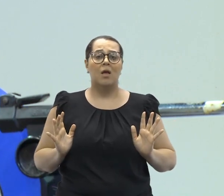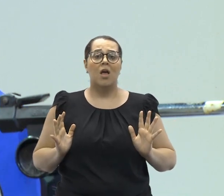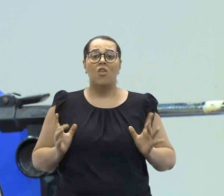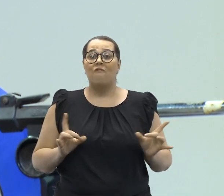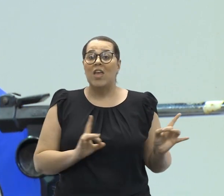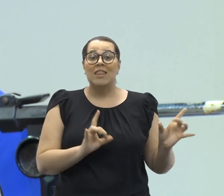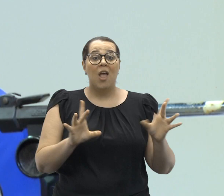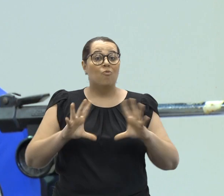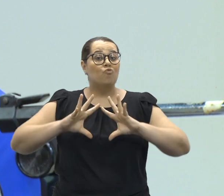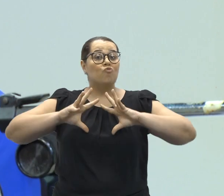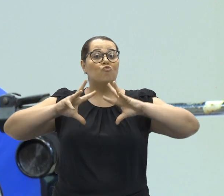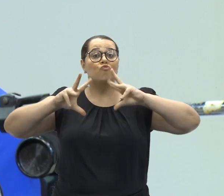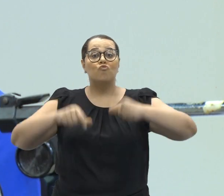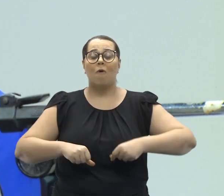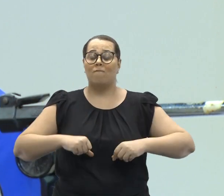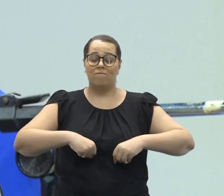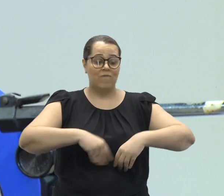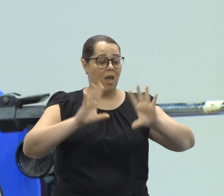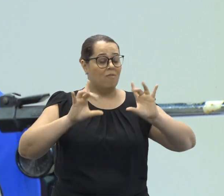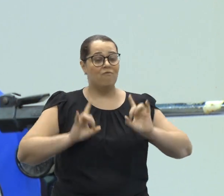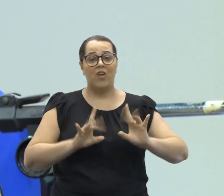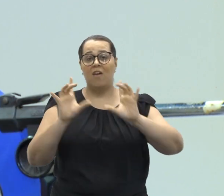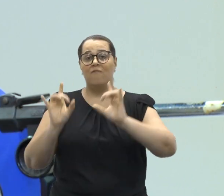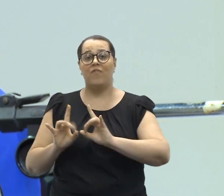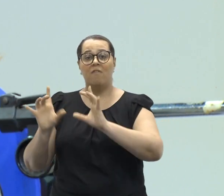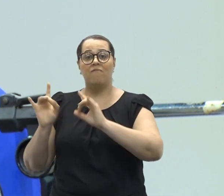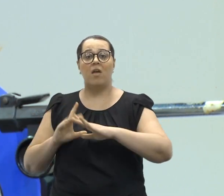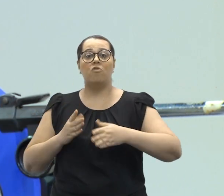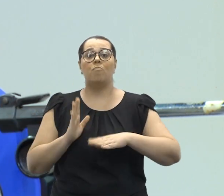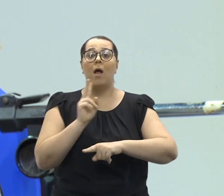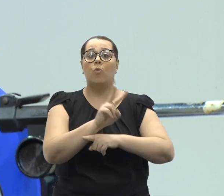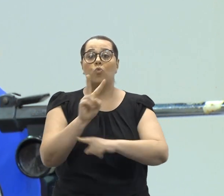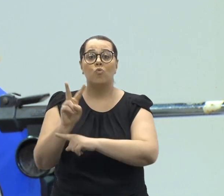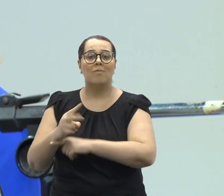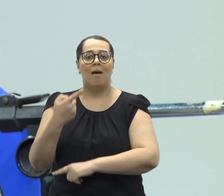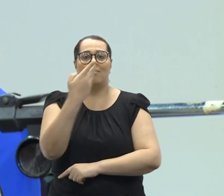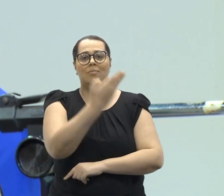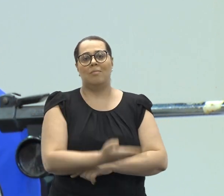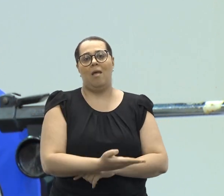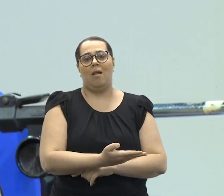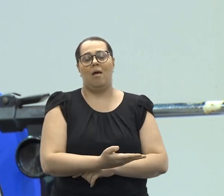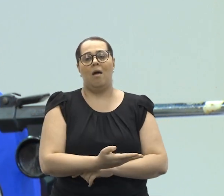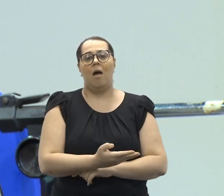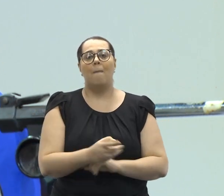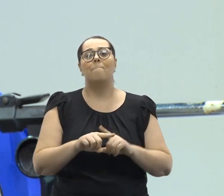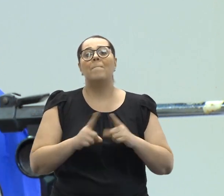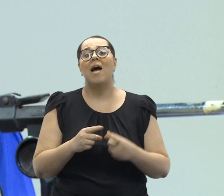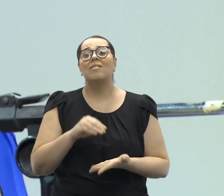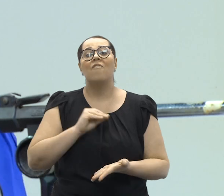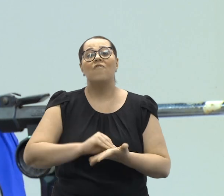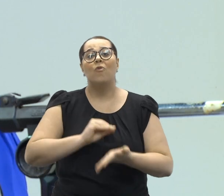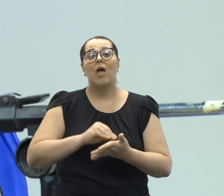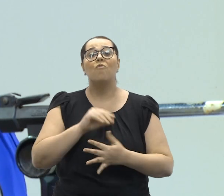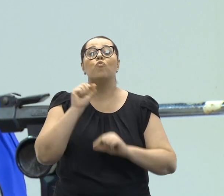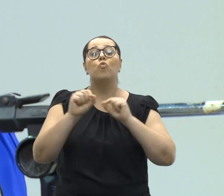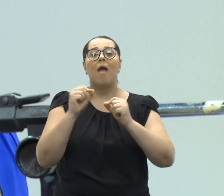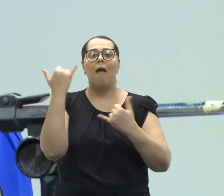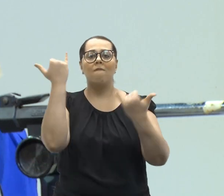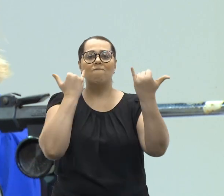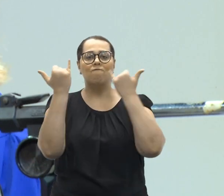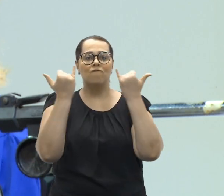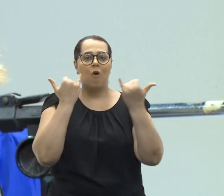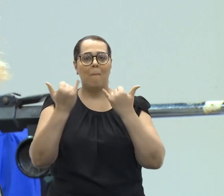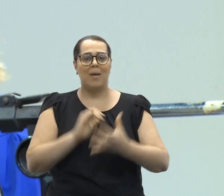atrás, vendemos tudo. A família foi vendendo e fazendo o tratamento dela. Mas por falta de quê? De conhecimento,